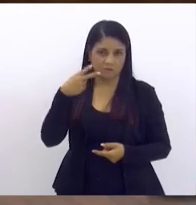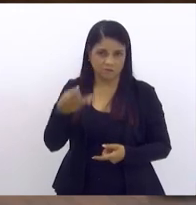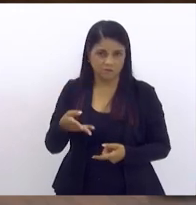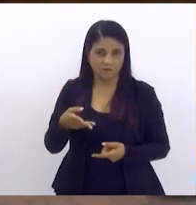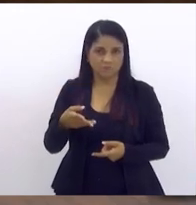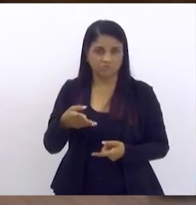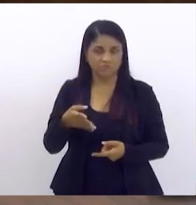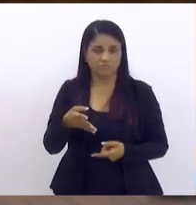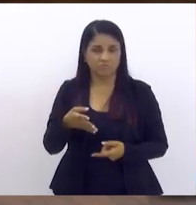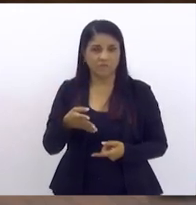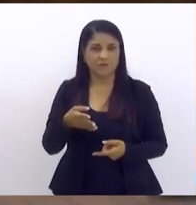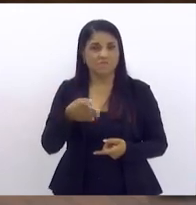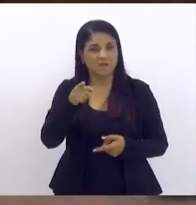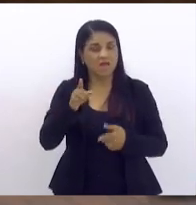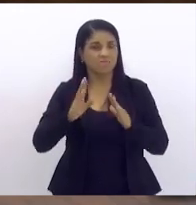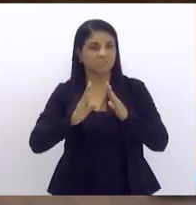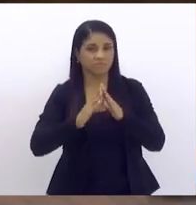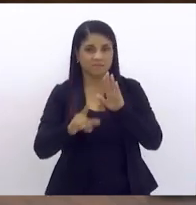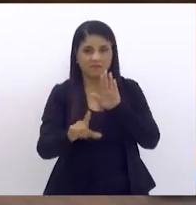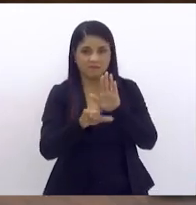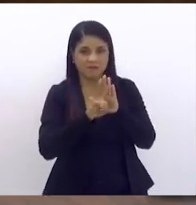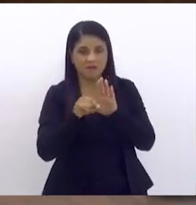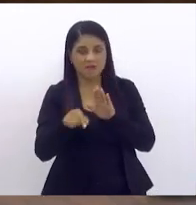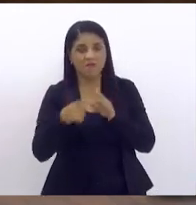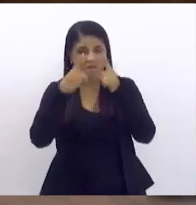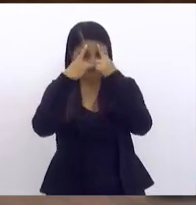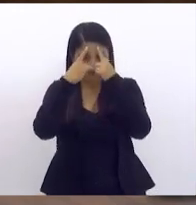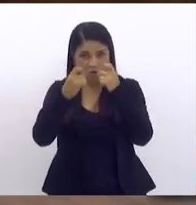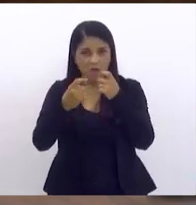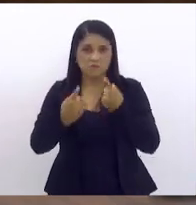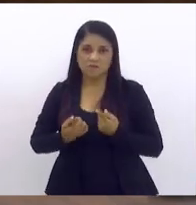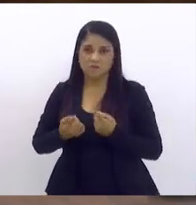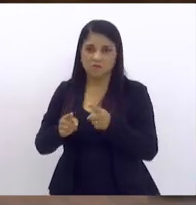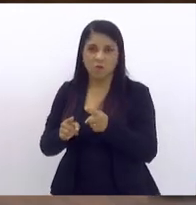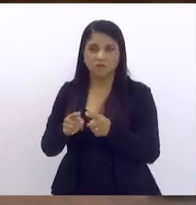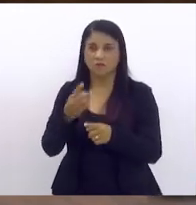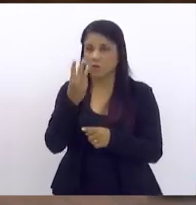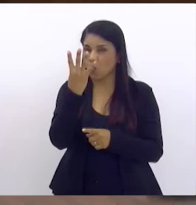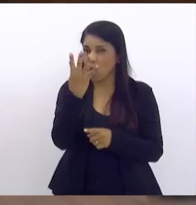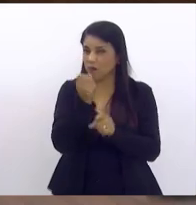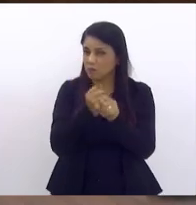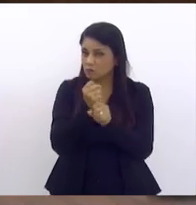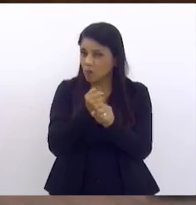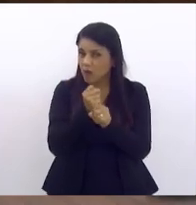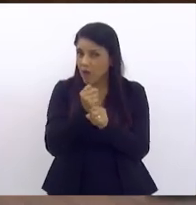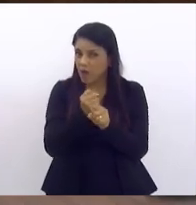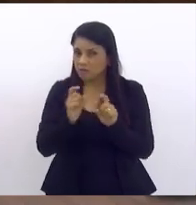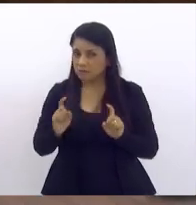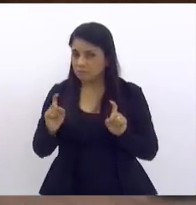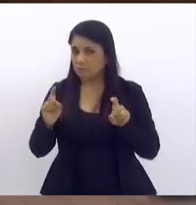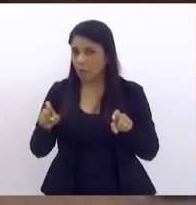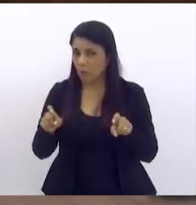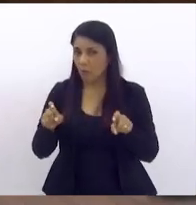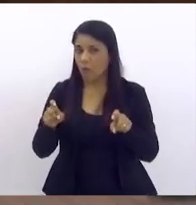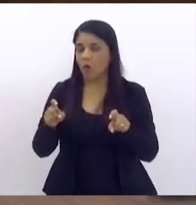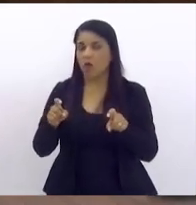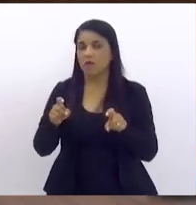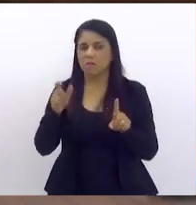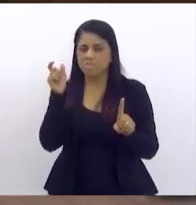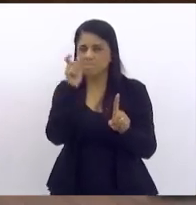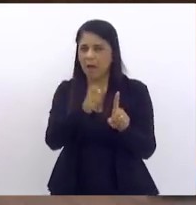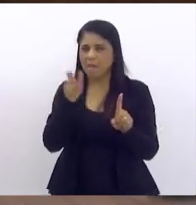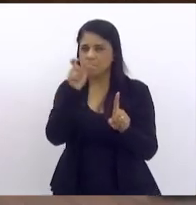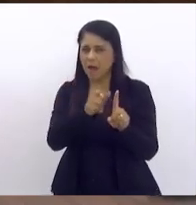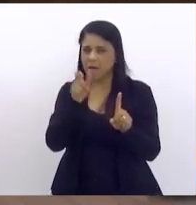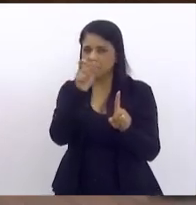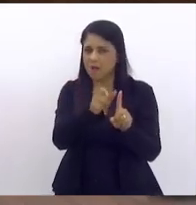Mas naquela casa é sistematicamente alvo de violências. Foram 4 anos de mandato e 4 anos de agressões